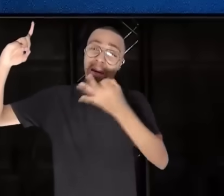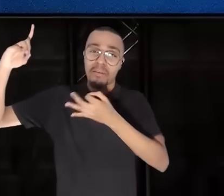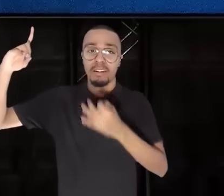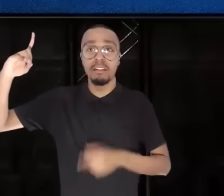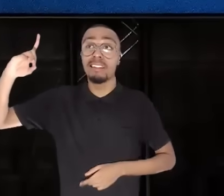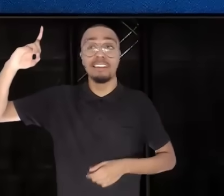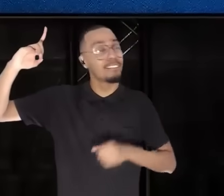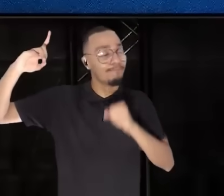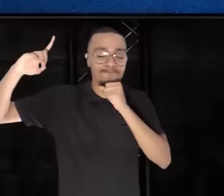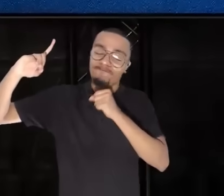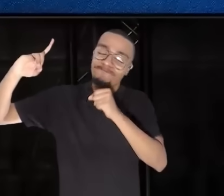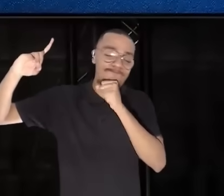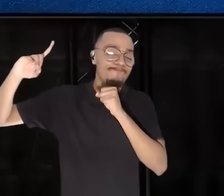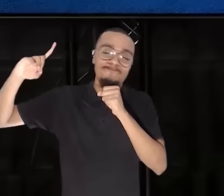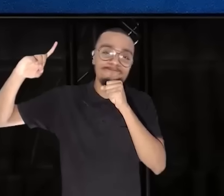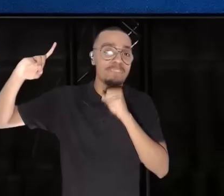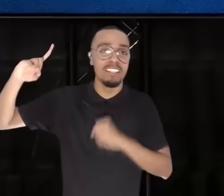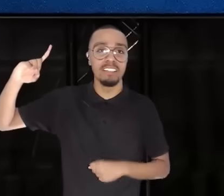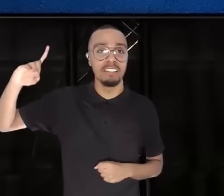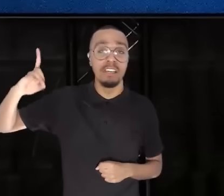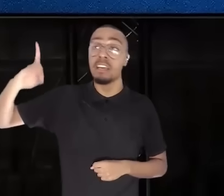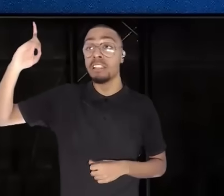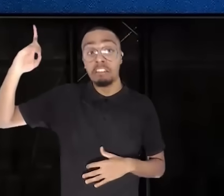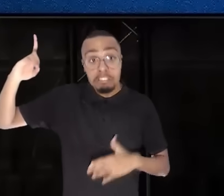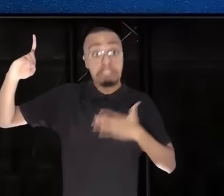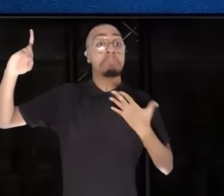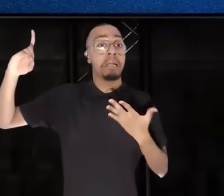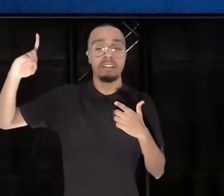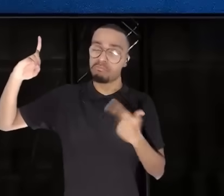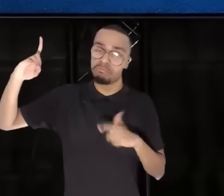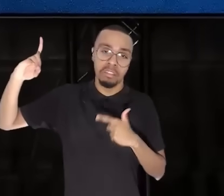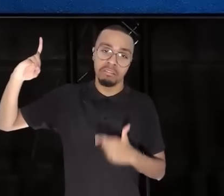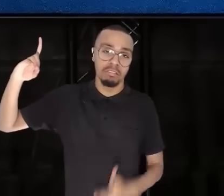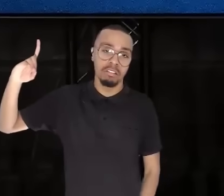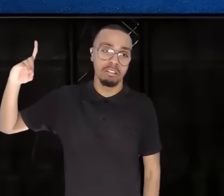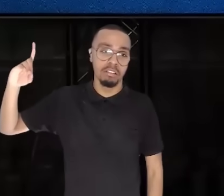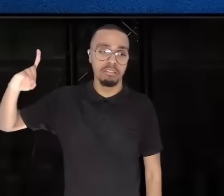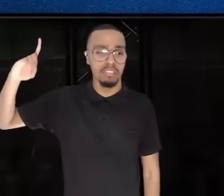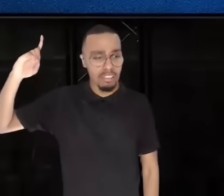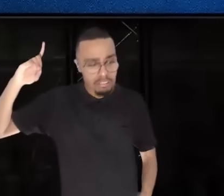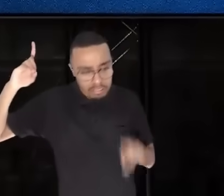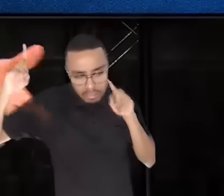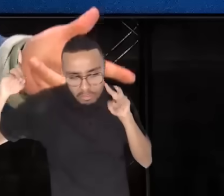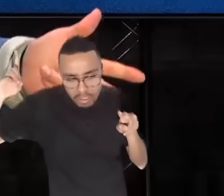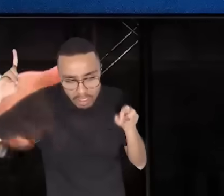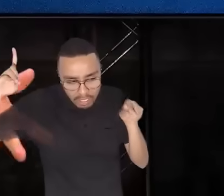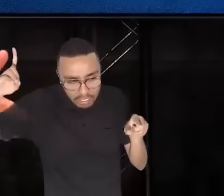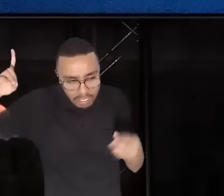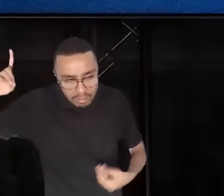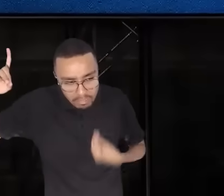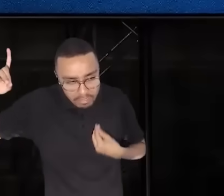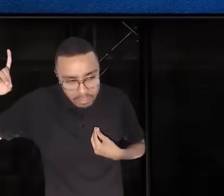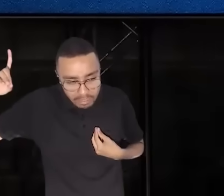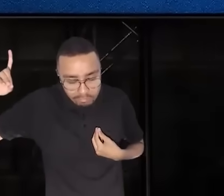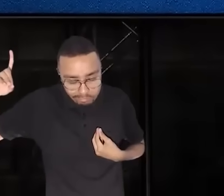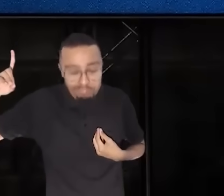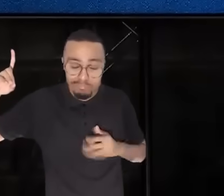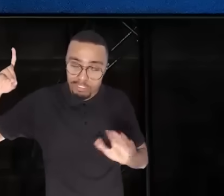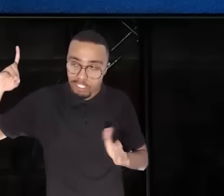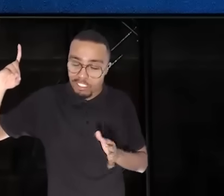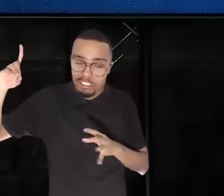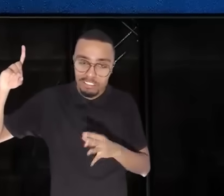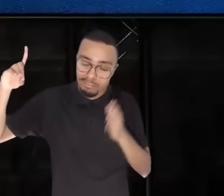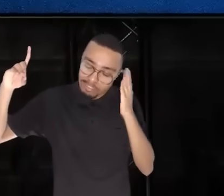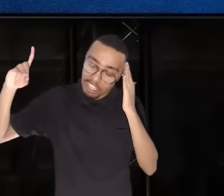Deus não é pego de surpresa. Não há nada que aconteça na minha vida que Deus fale, nossa. Não. Deus não é pego